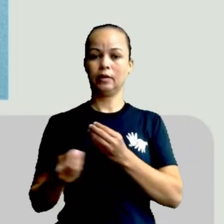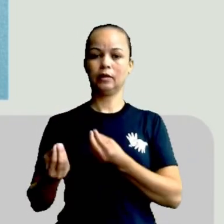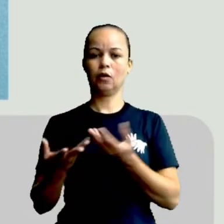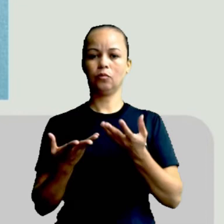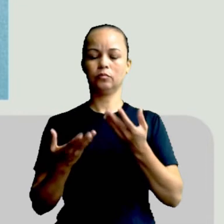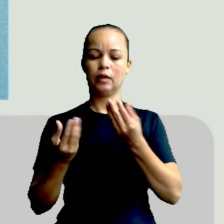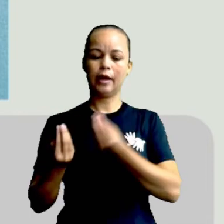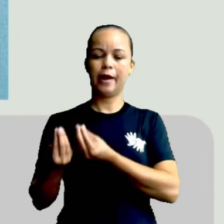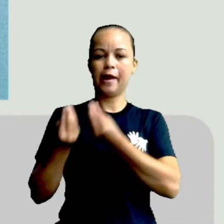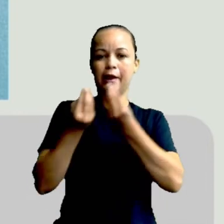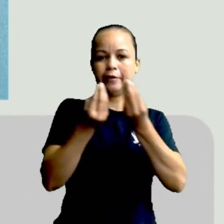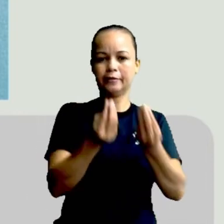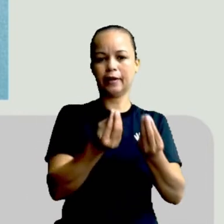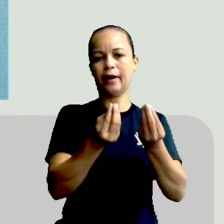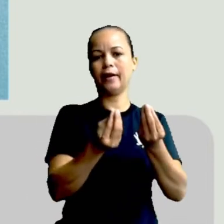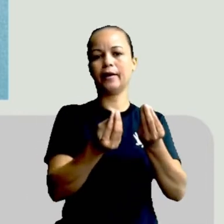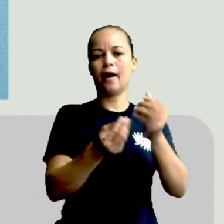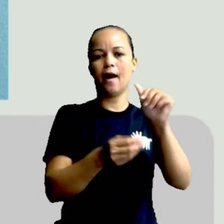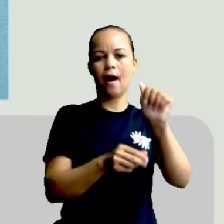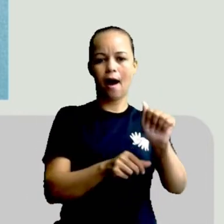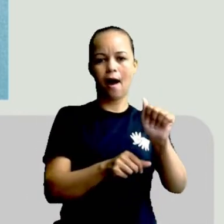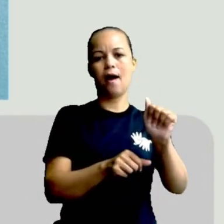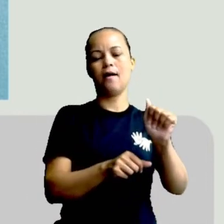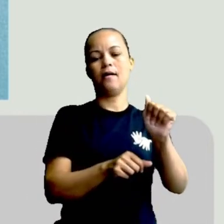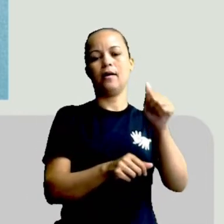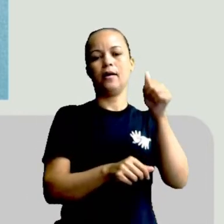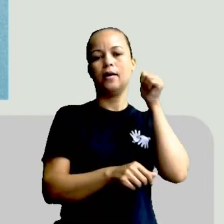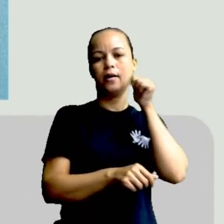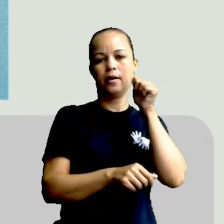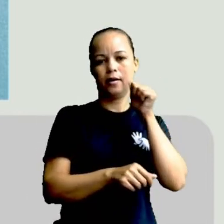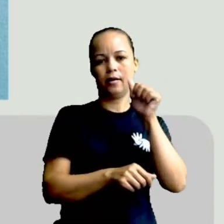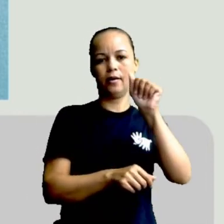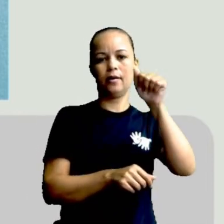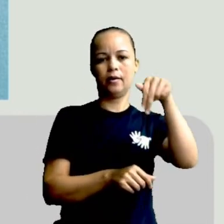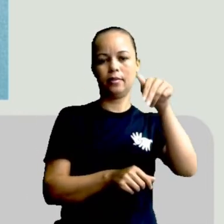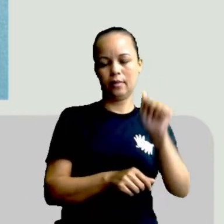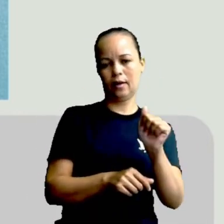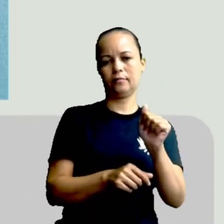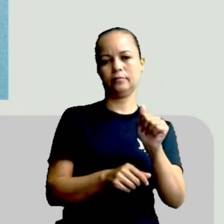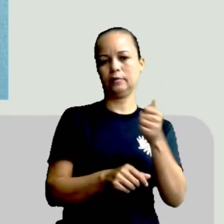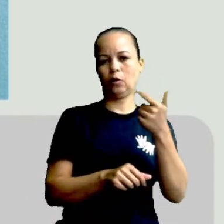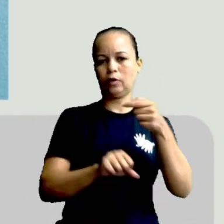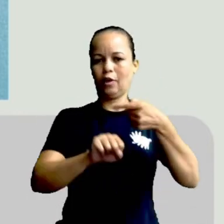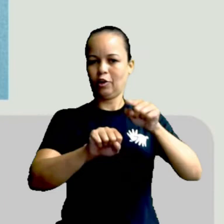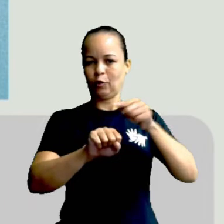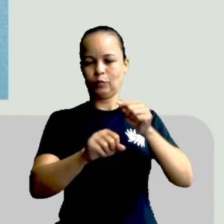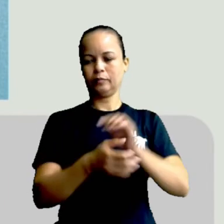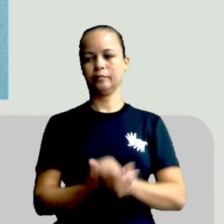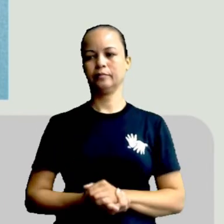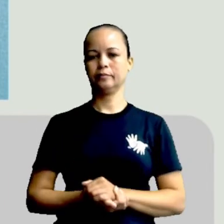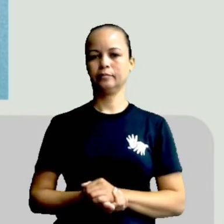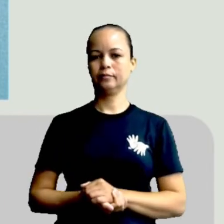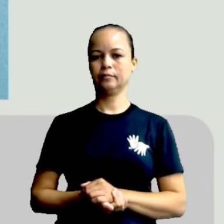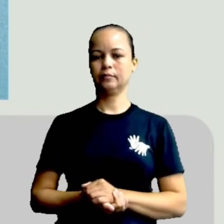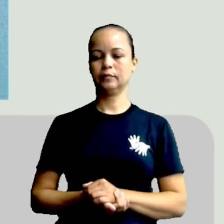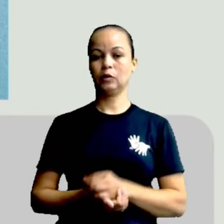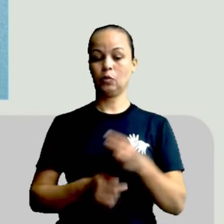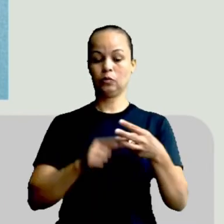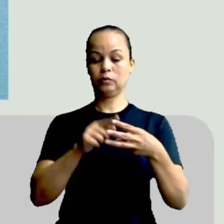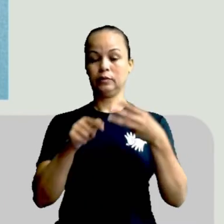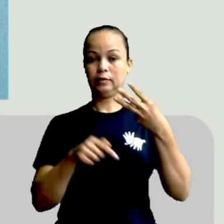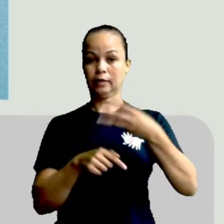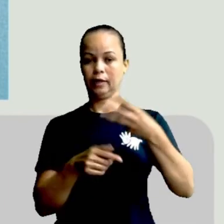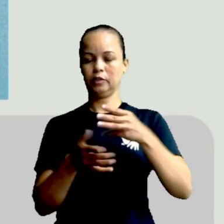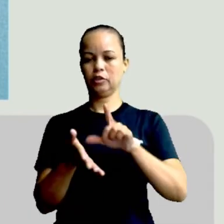por favor entrega ano por favor sem o uso da crase a três antes dos pronomes